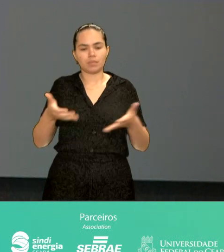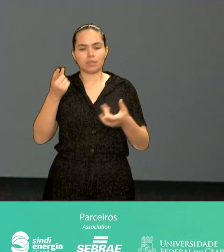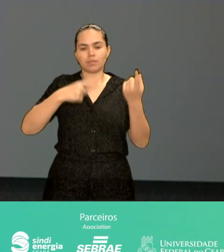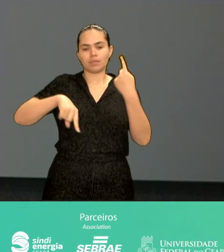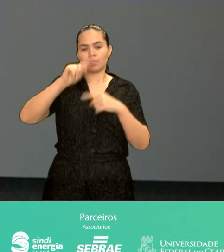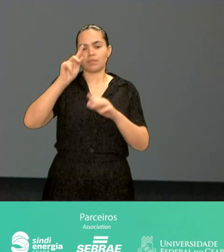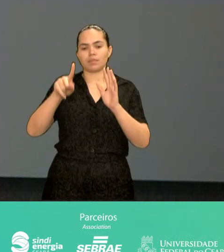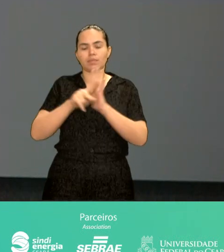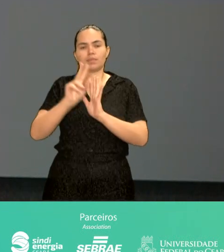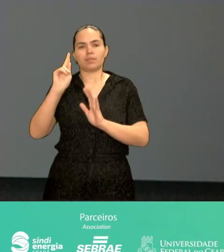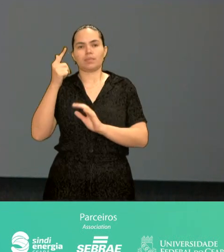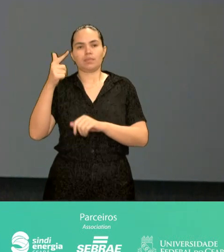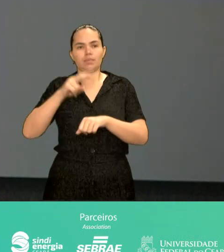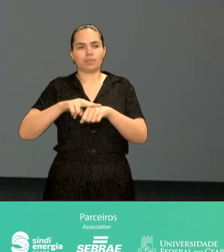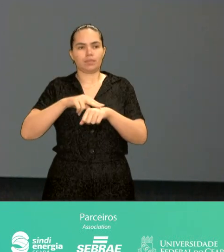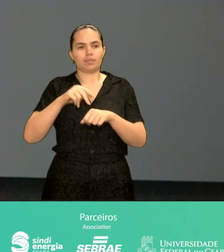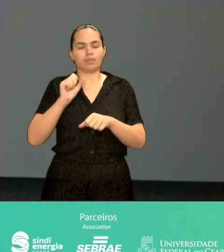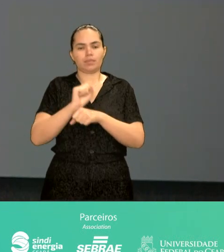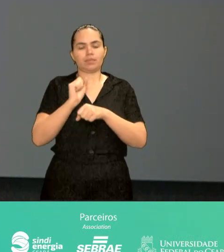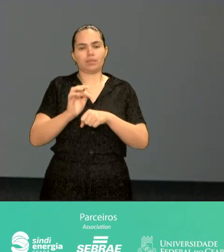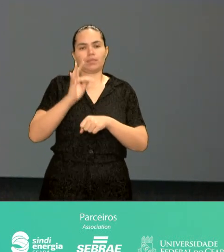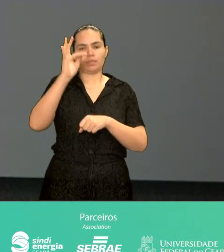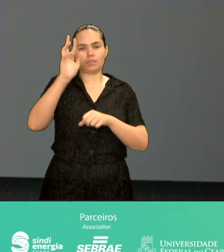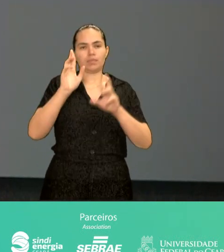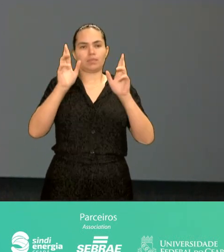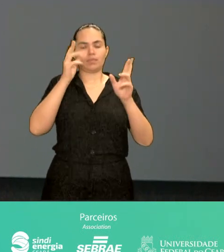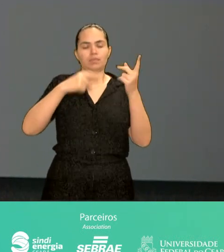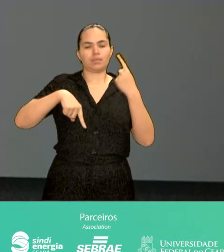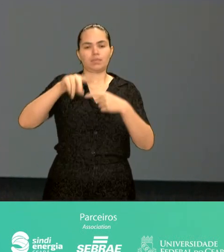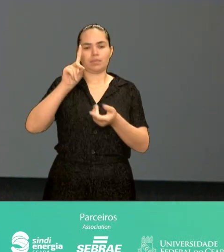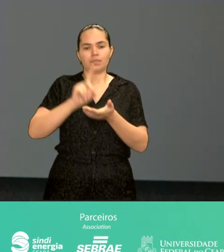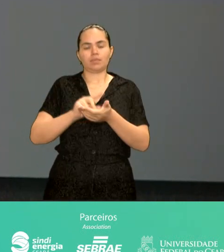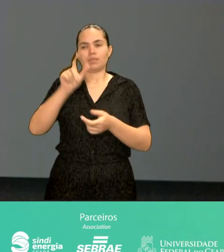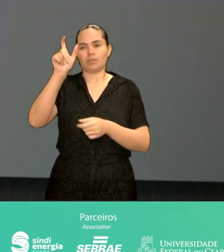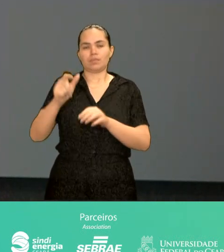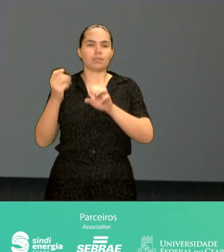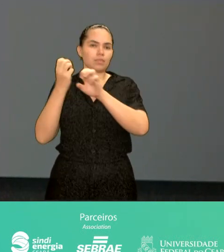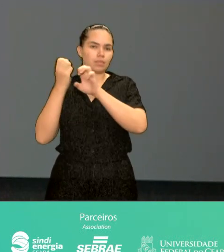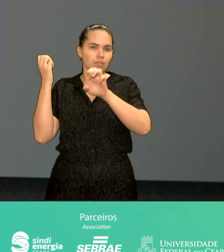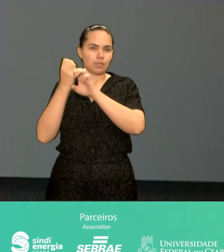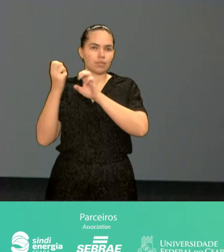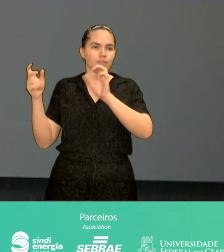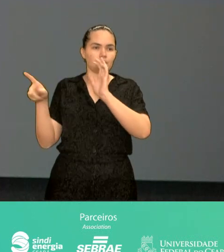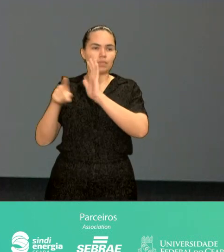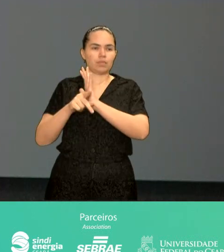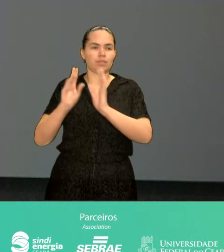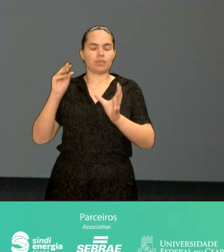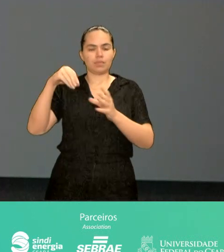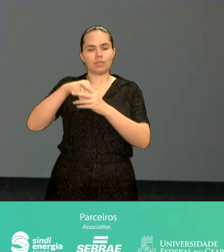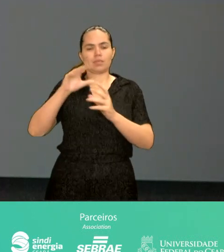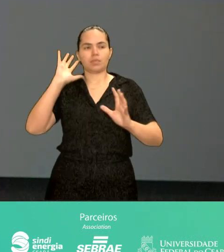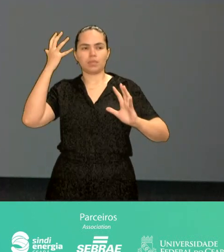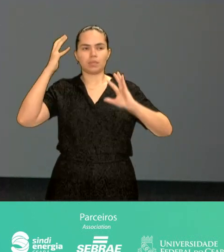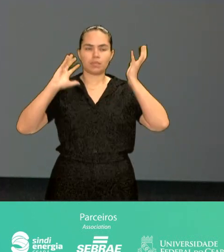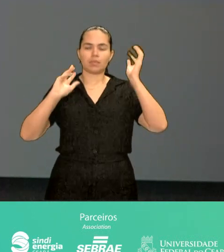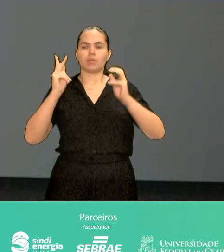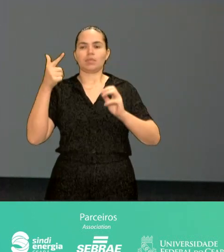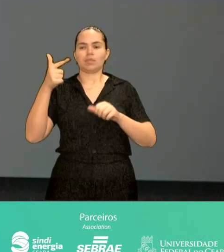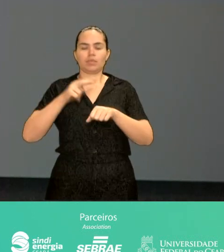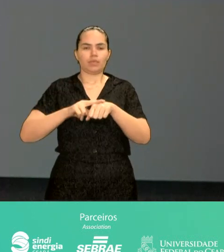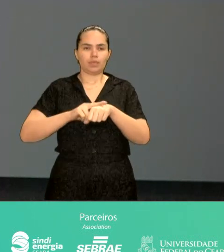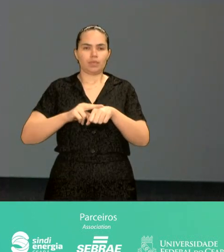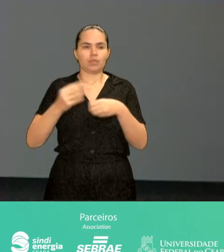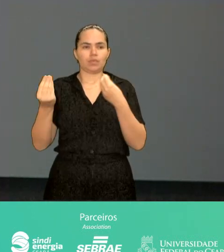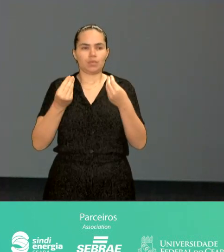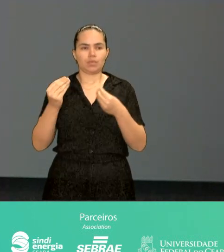do Hidrogênio Verde from da hope to Esperança à reality. Realidade. Marina A Marina é is engenheira de works with aplicação da Unidade de Siemens Soluções de Energy Green Hidrogênio Verde Hydrogen